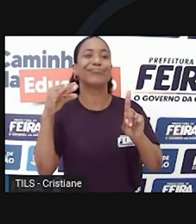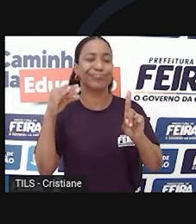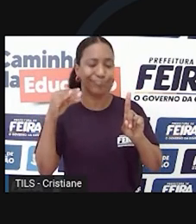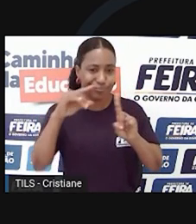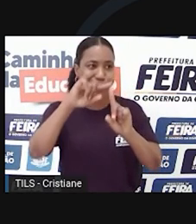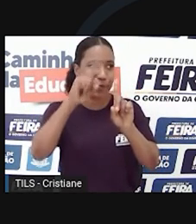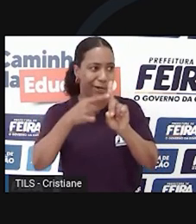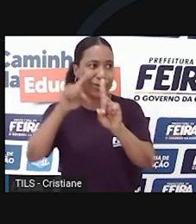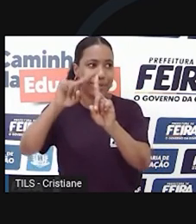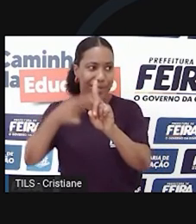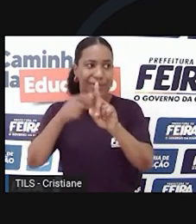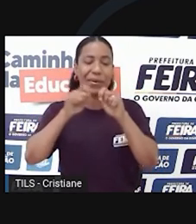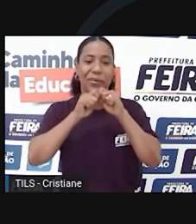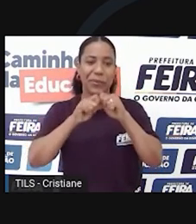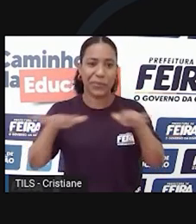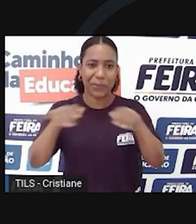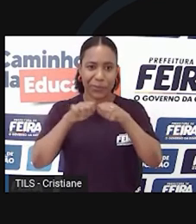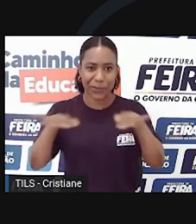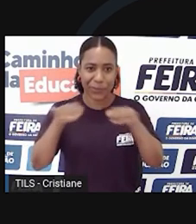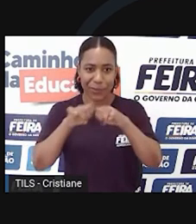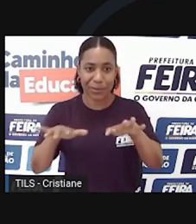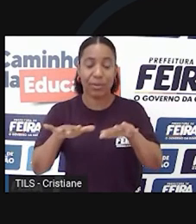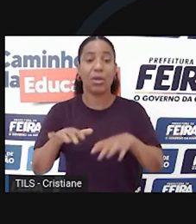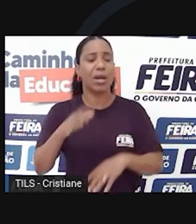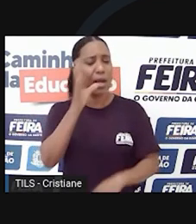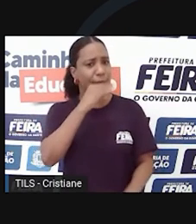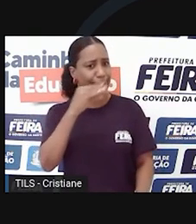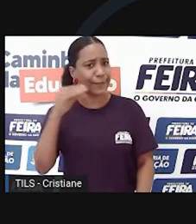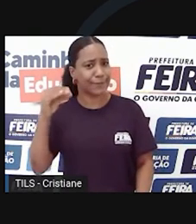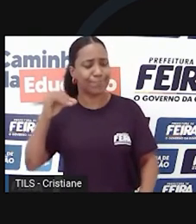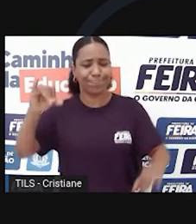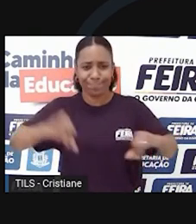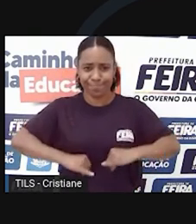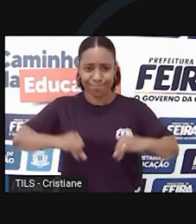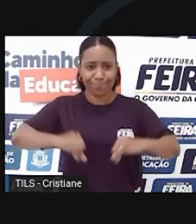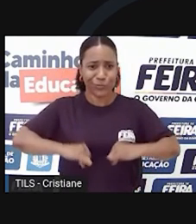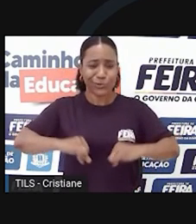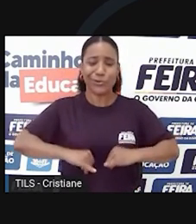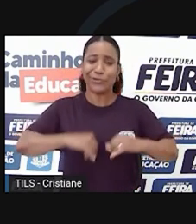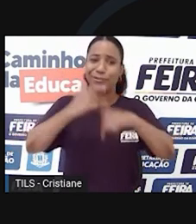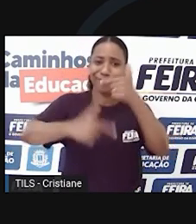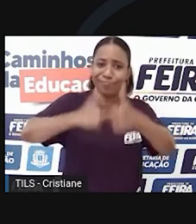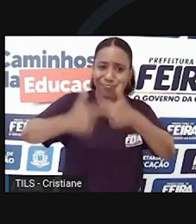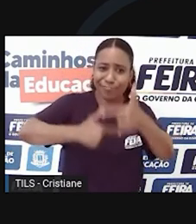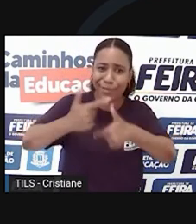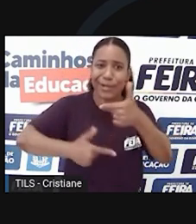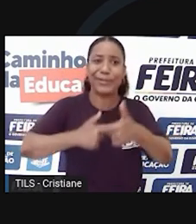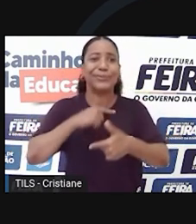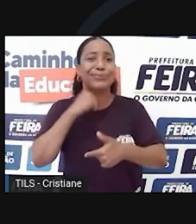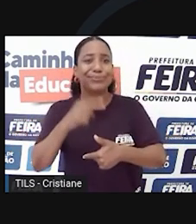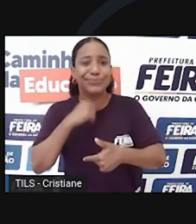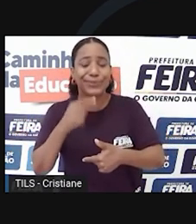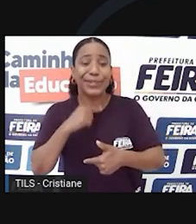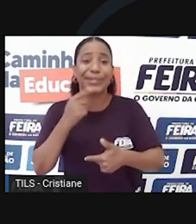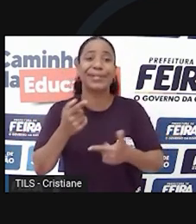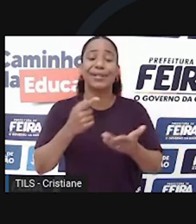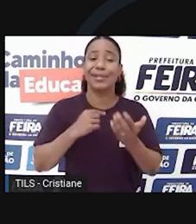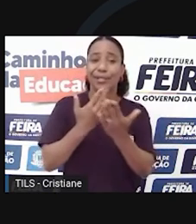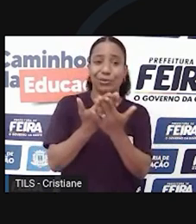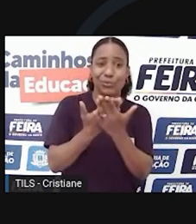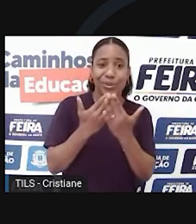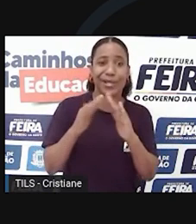direitos básicos, como educação, saúde, lazer e trabalho. Também têm mais chances de sofrer discriminação e